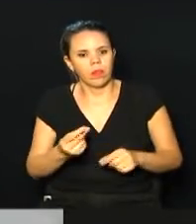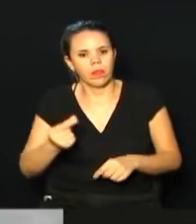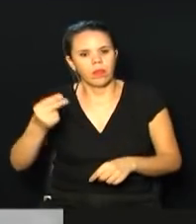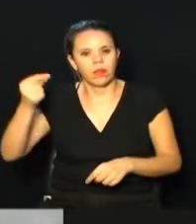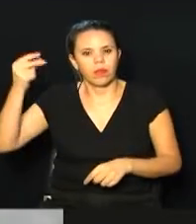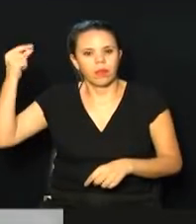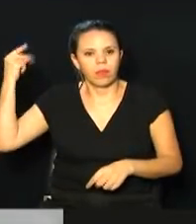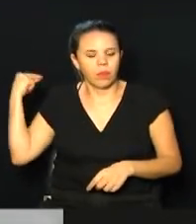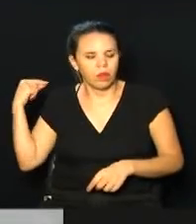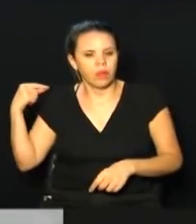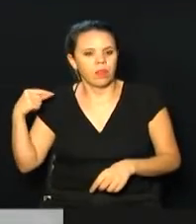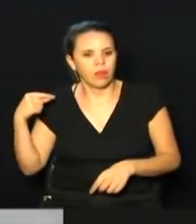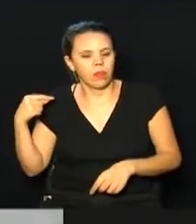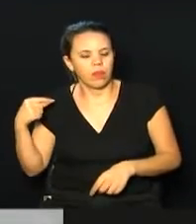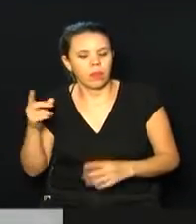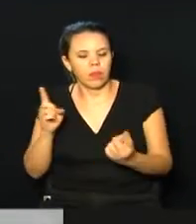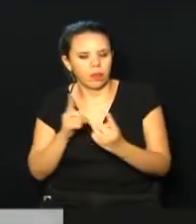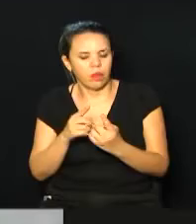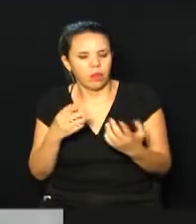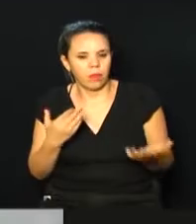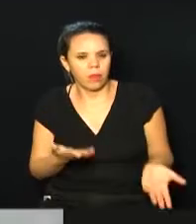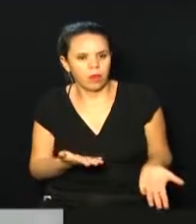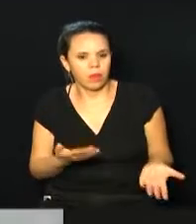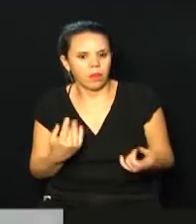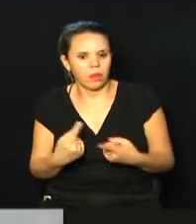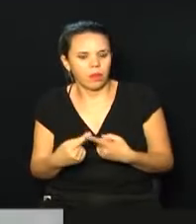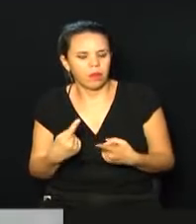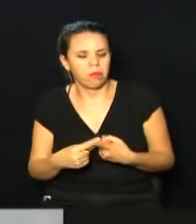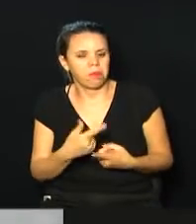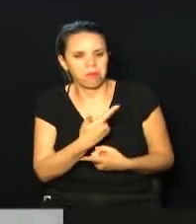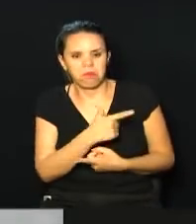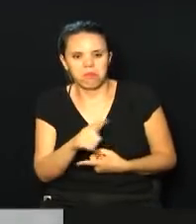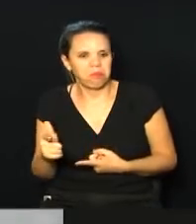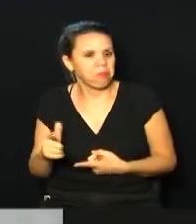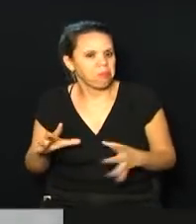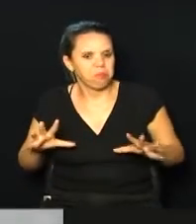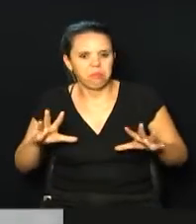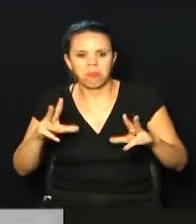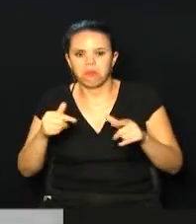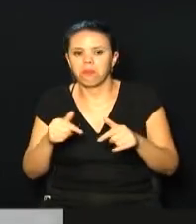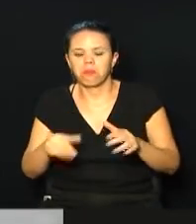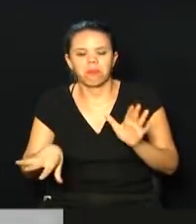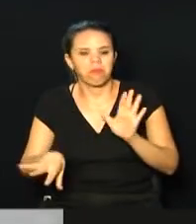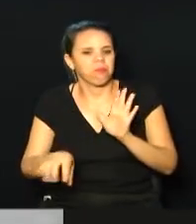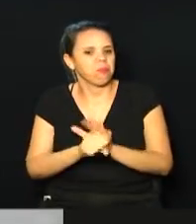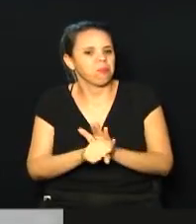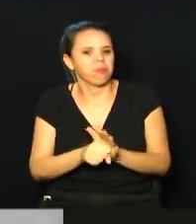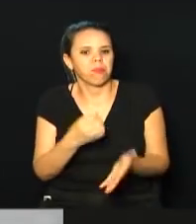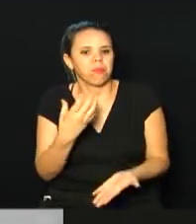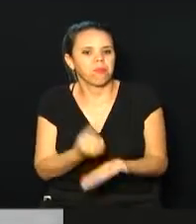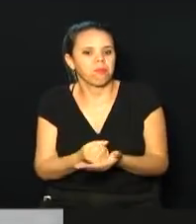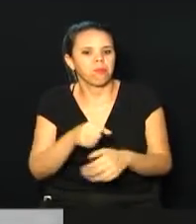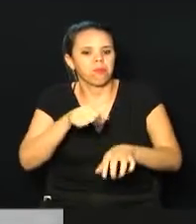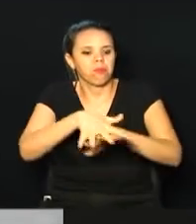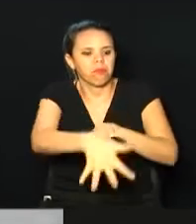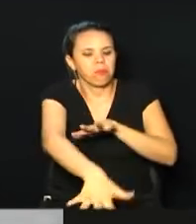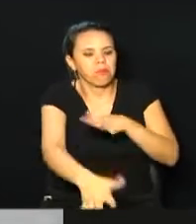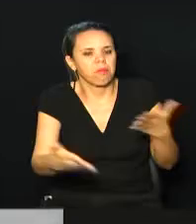época, ele atendia, porque não havia toda essa impermeabilização. Mas